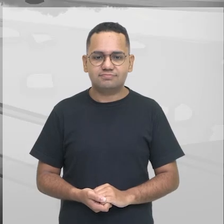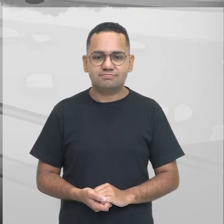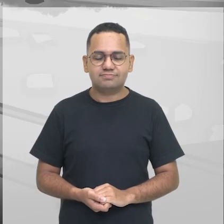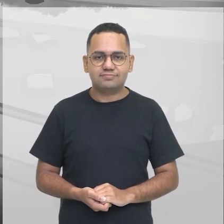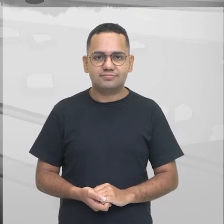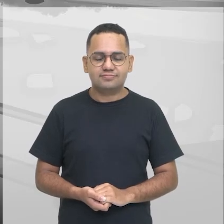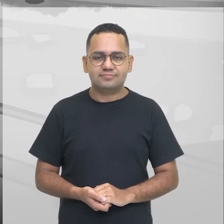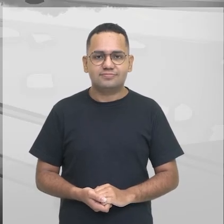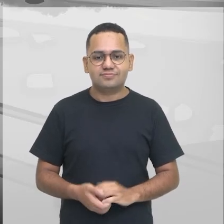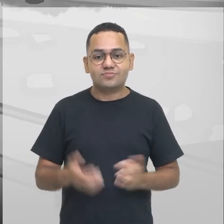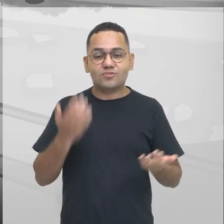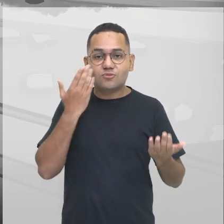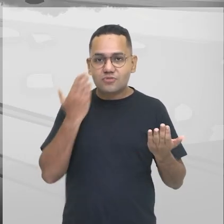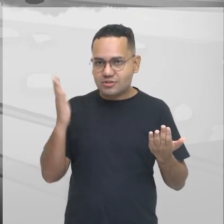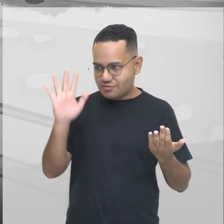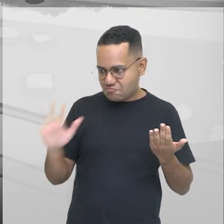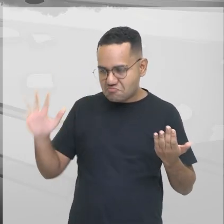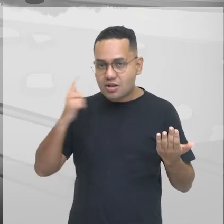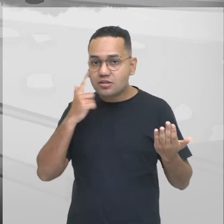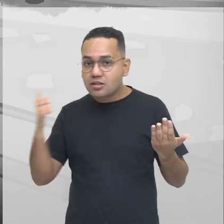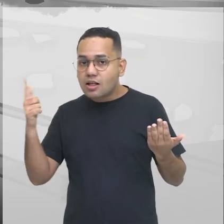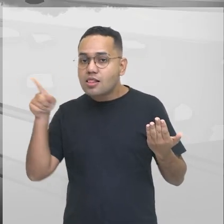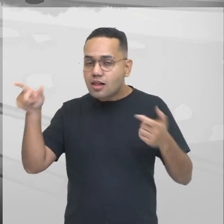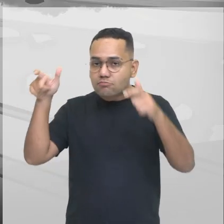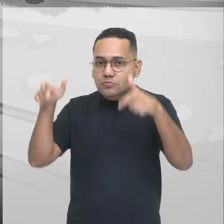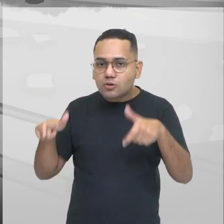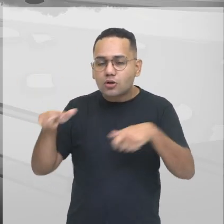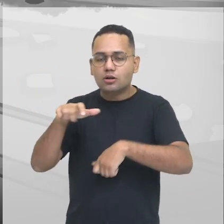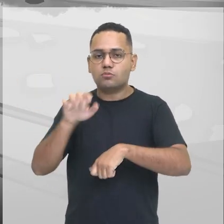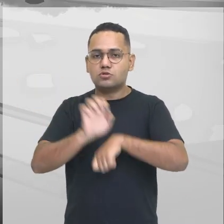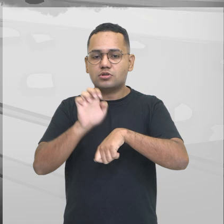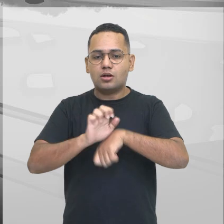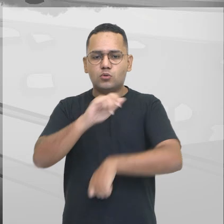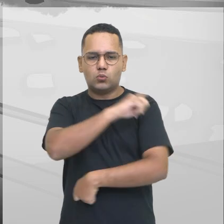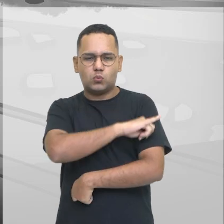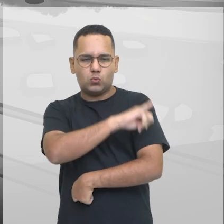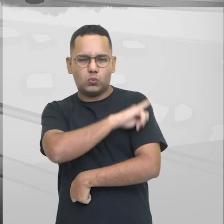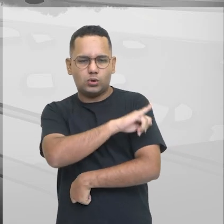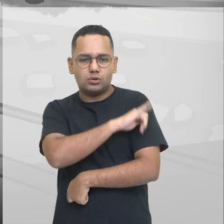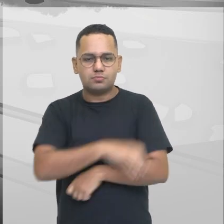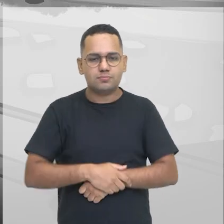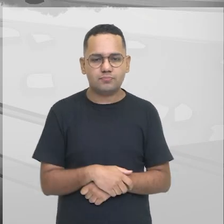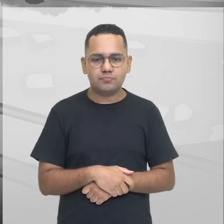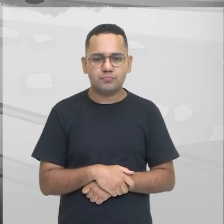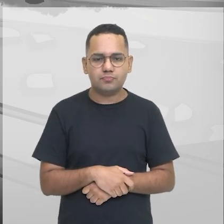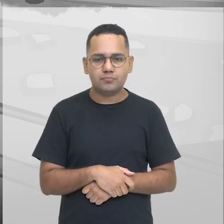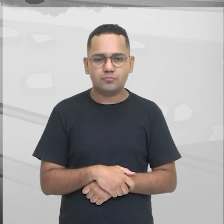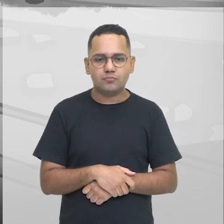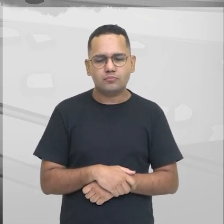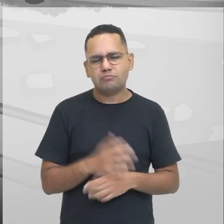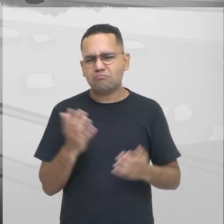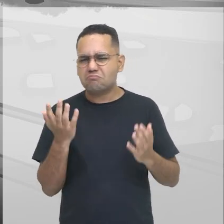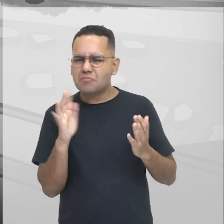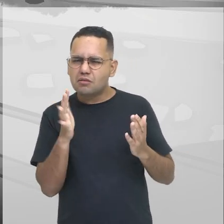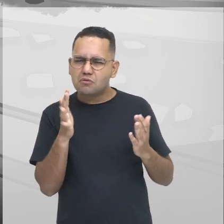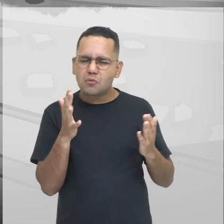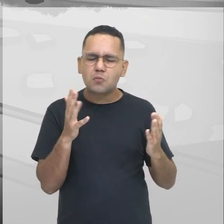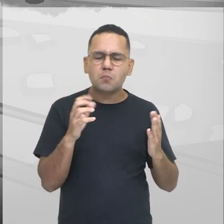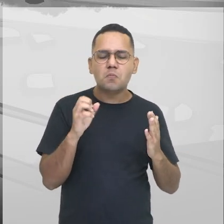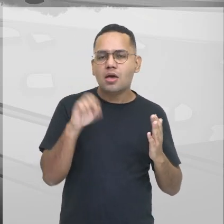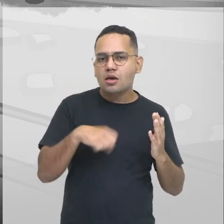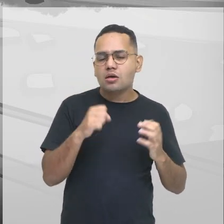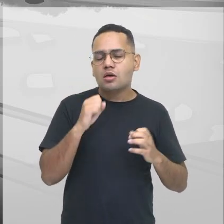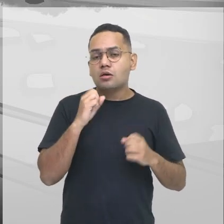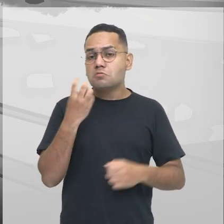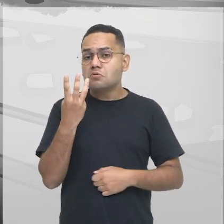Estamos aqui, então, no Brasil, no Rio de Janeiro, ali do final, ou melhor, nos anos 30, final da década de 20, anos 30, foi